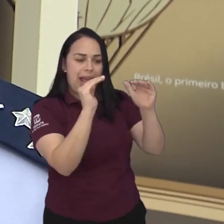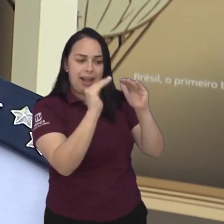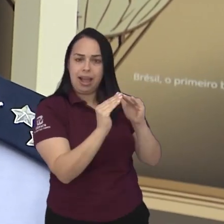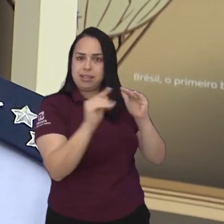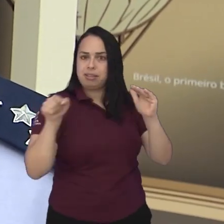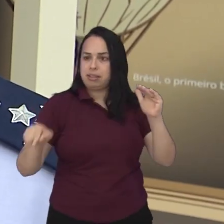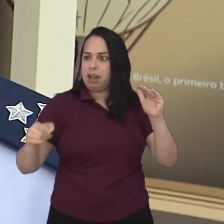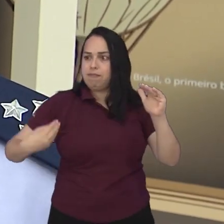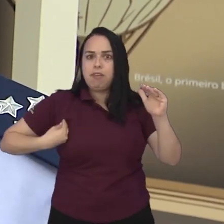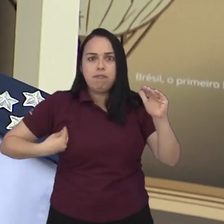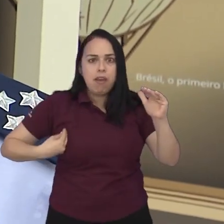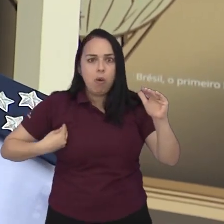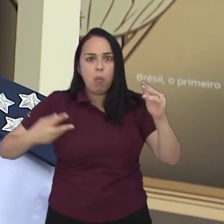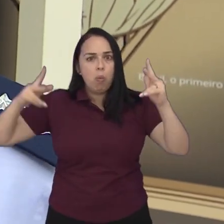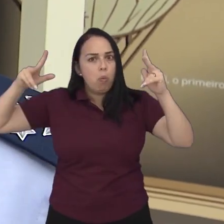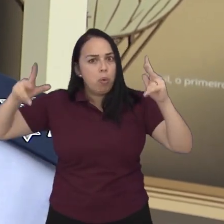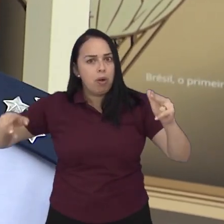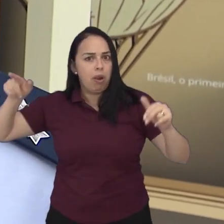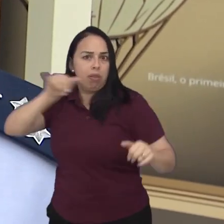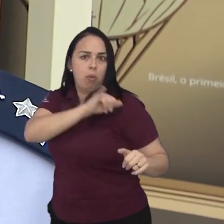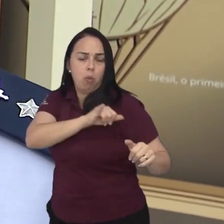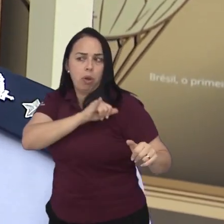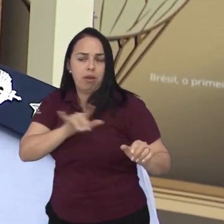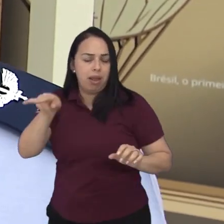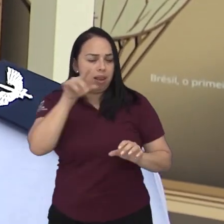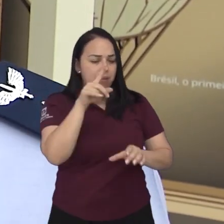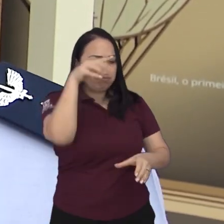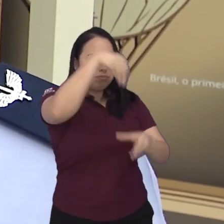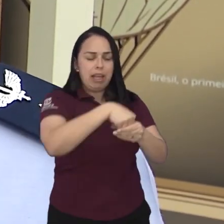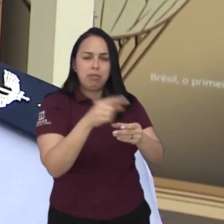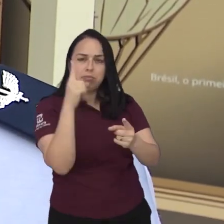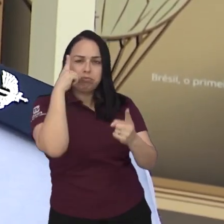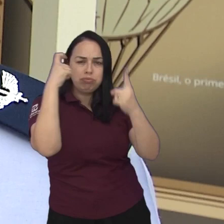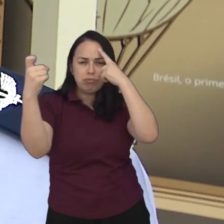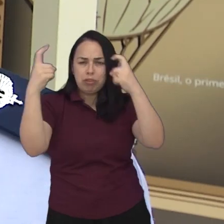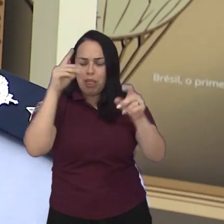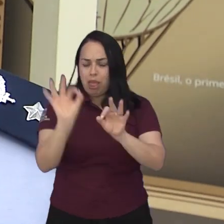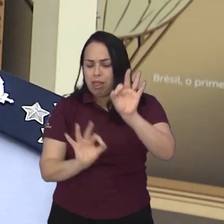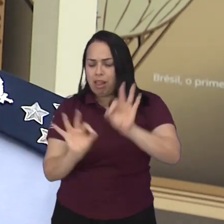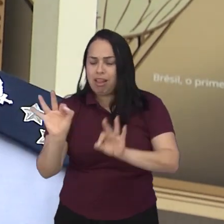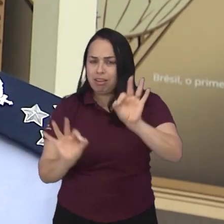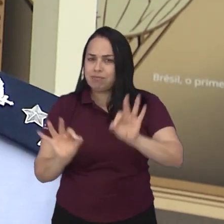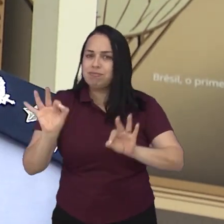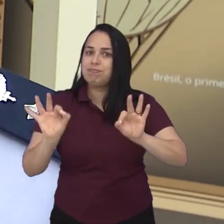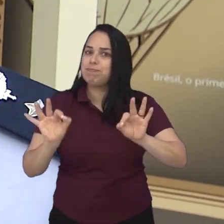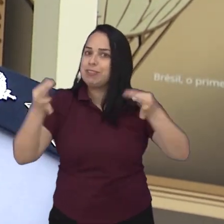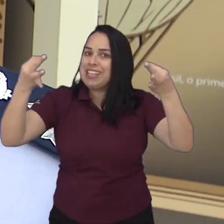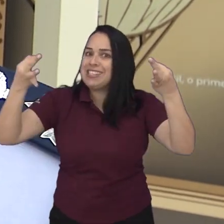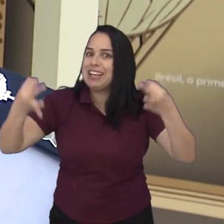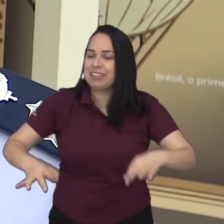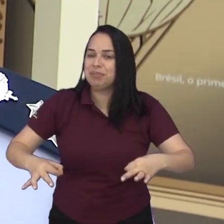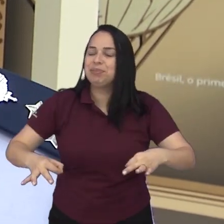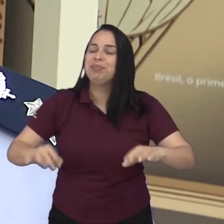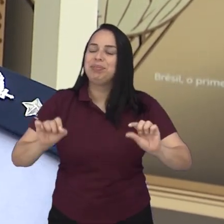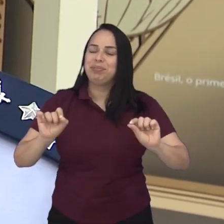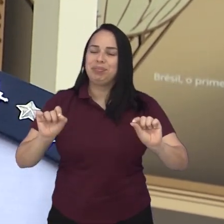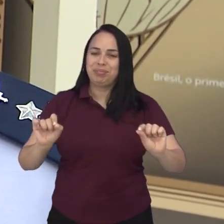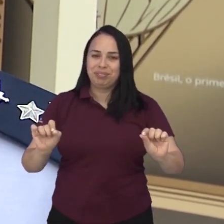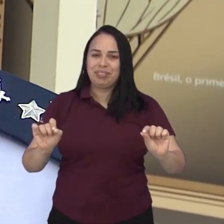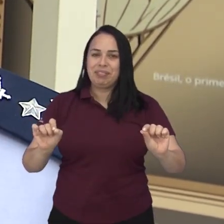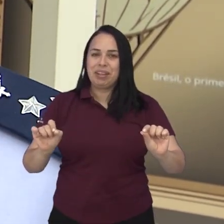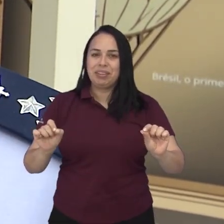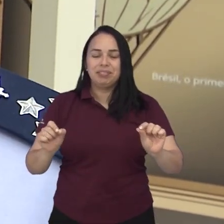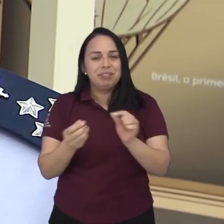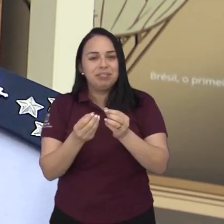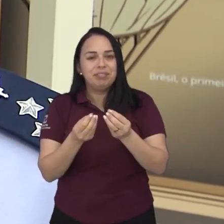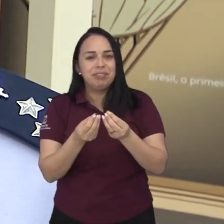passou boa parte de sua vida, desenvolveu os seus projetos, com toda a sua capacidade inventiva, com certeza